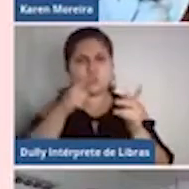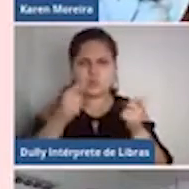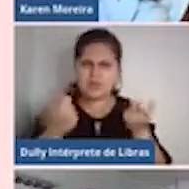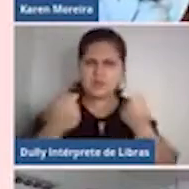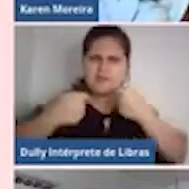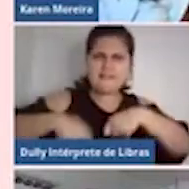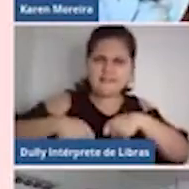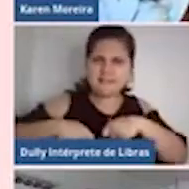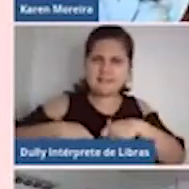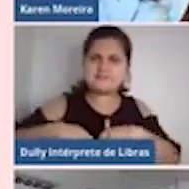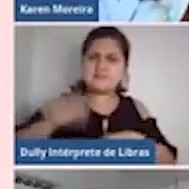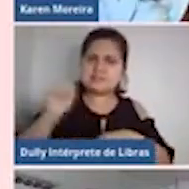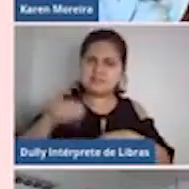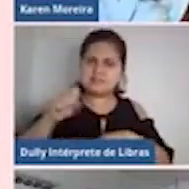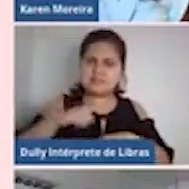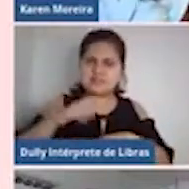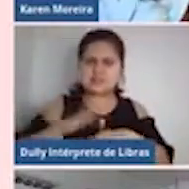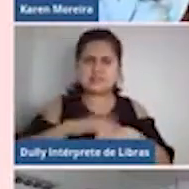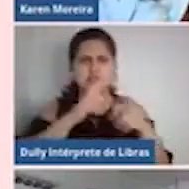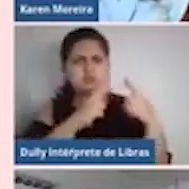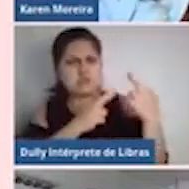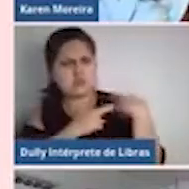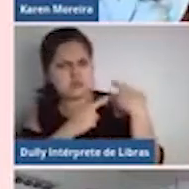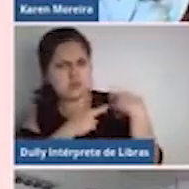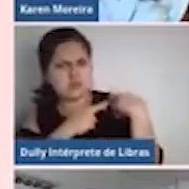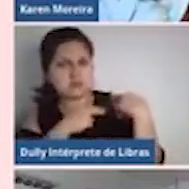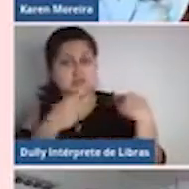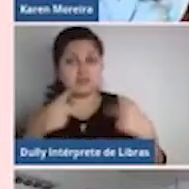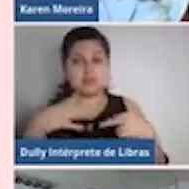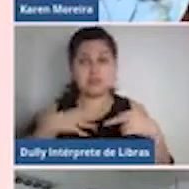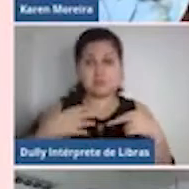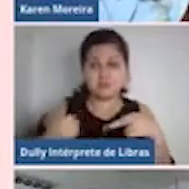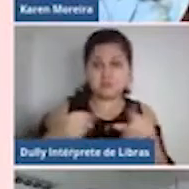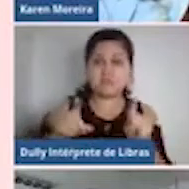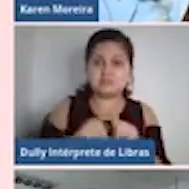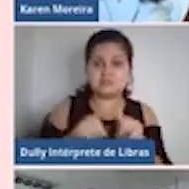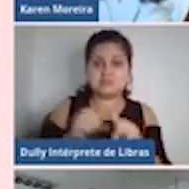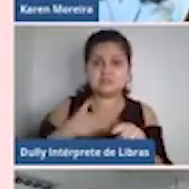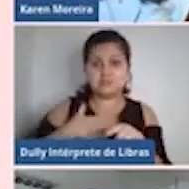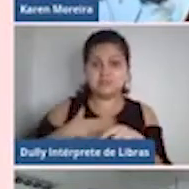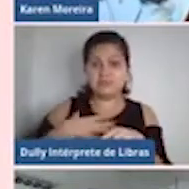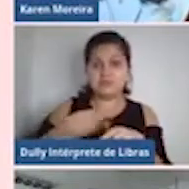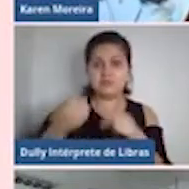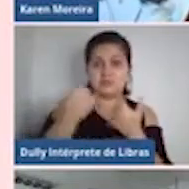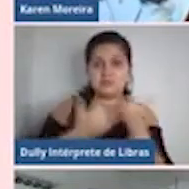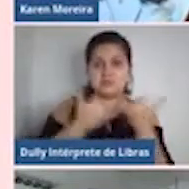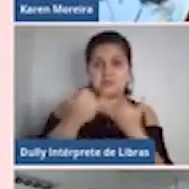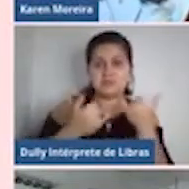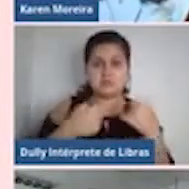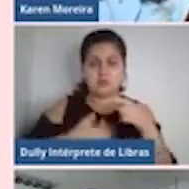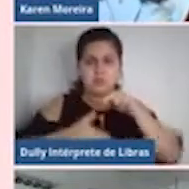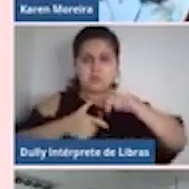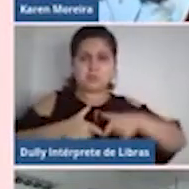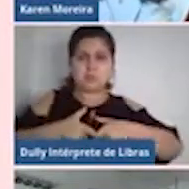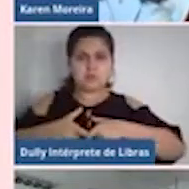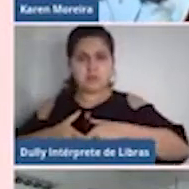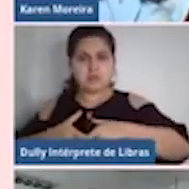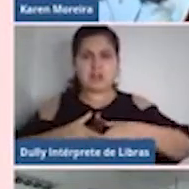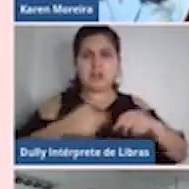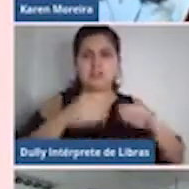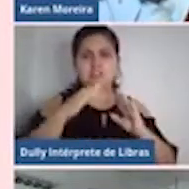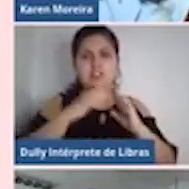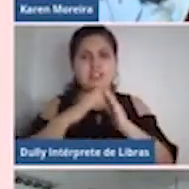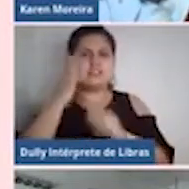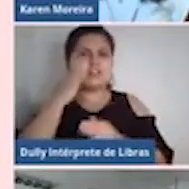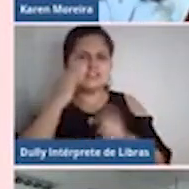capaz, né? Que tu tem uma responsabilidade, porque tu tem filhos. E os meus filhos brincam com o meu crachá em casa do Senac, eles sabem